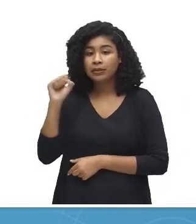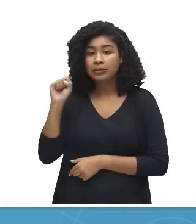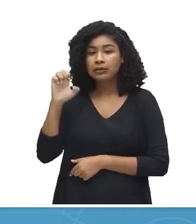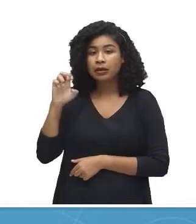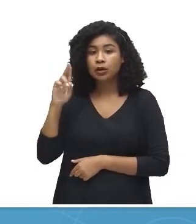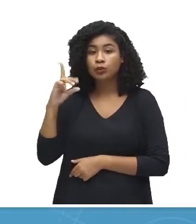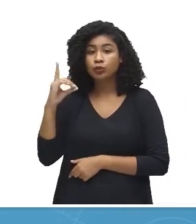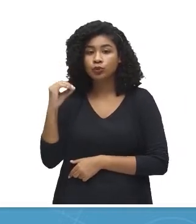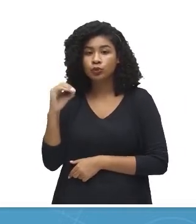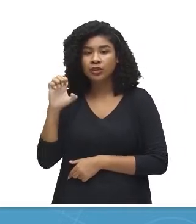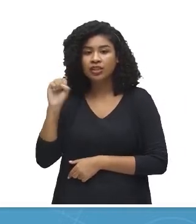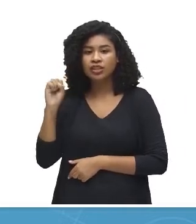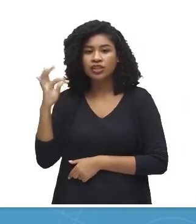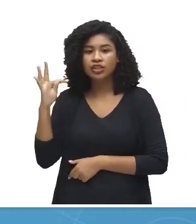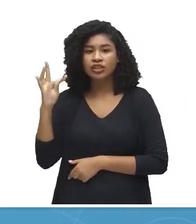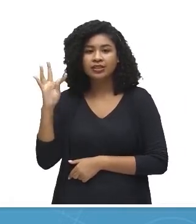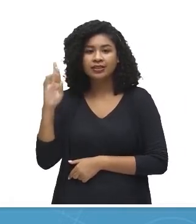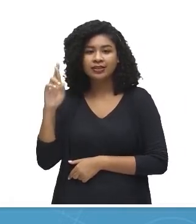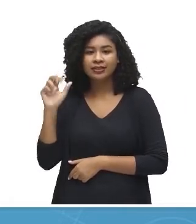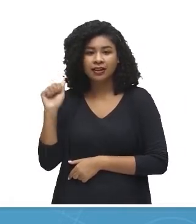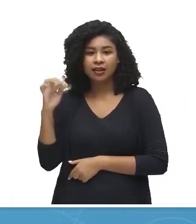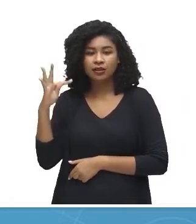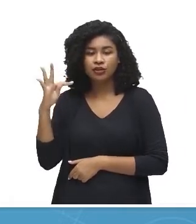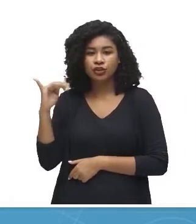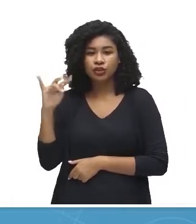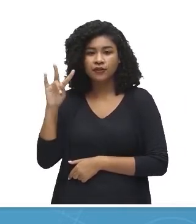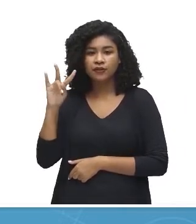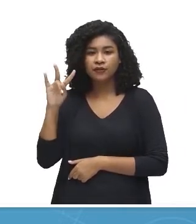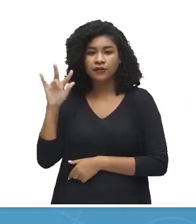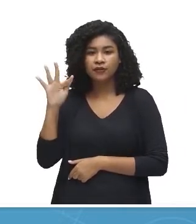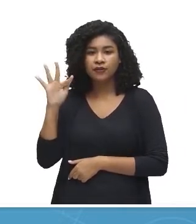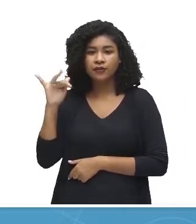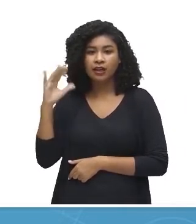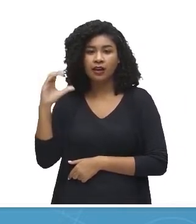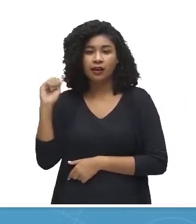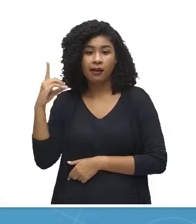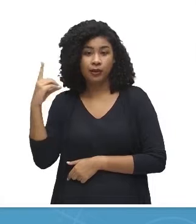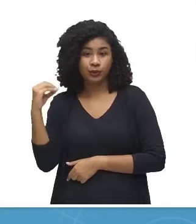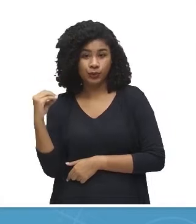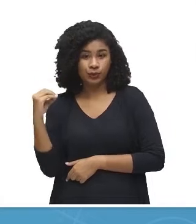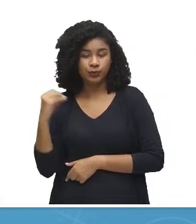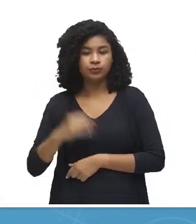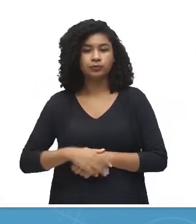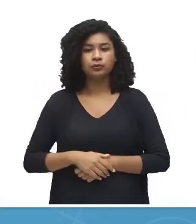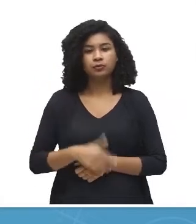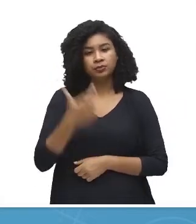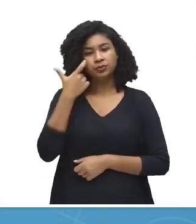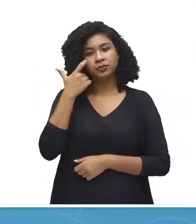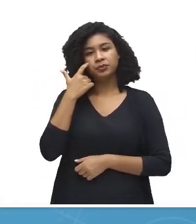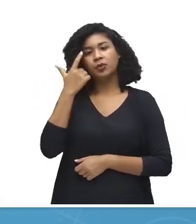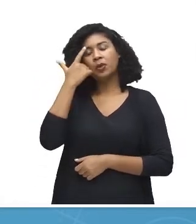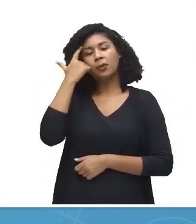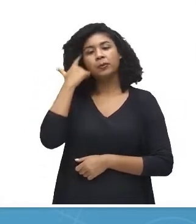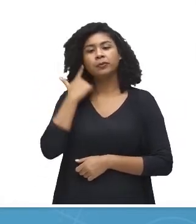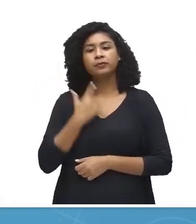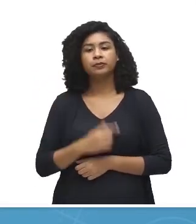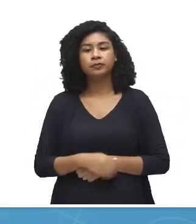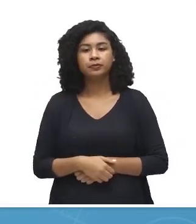pseudo-estratificada. Então, o que quer dizer isso? Pseudo quer dizer falso, e estratificado quer